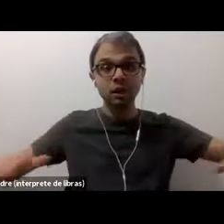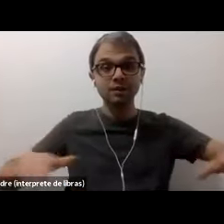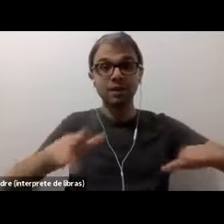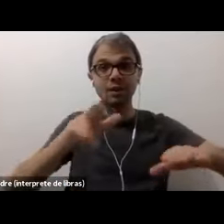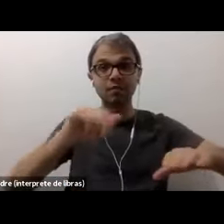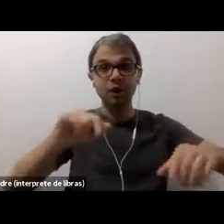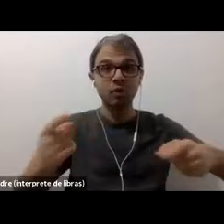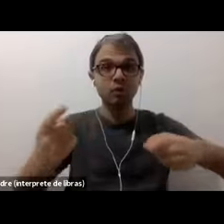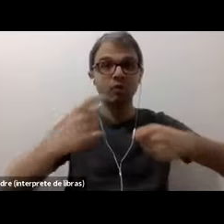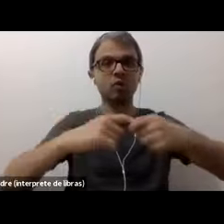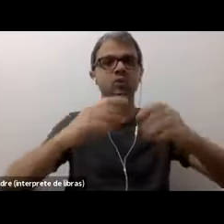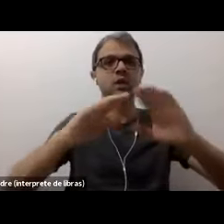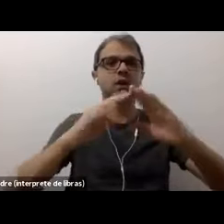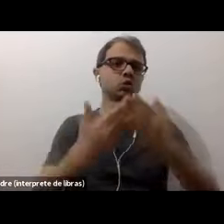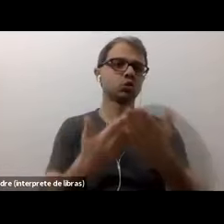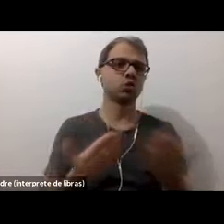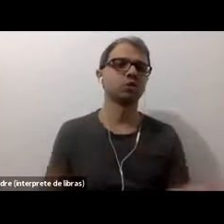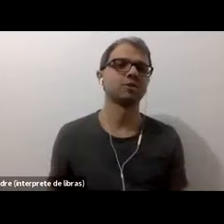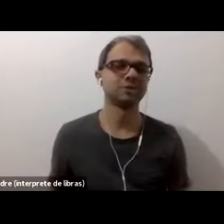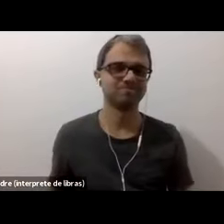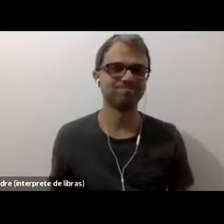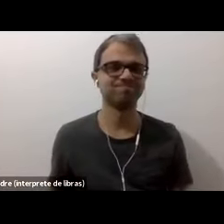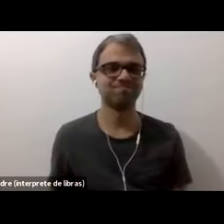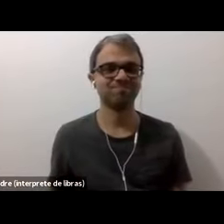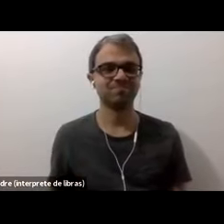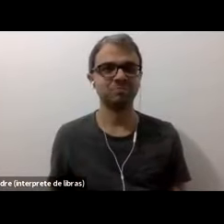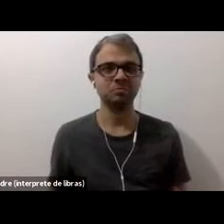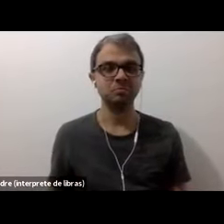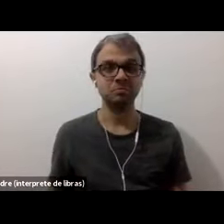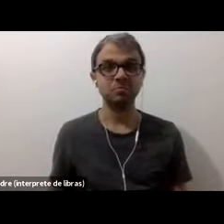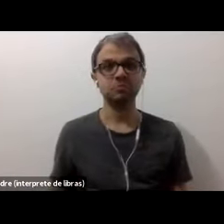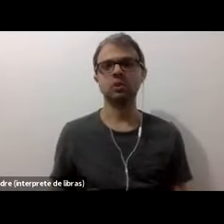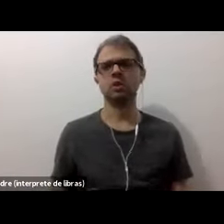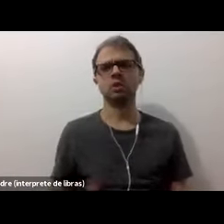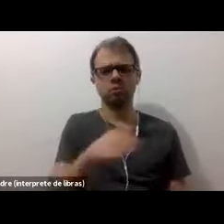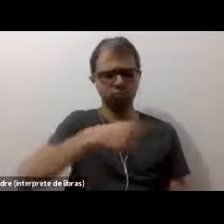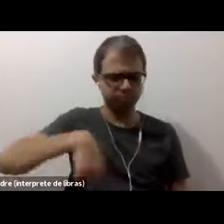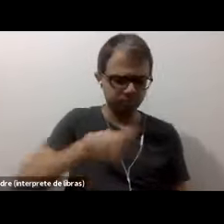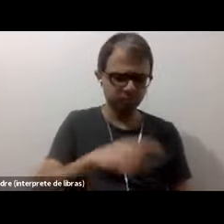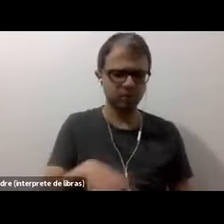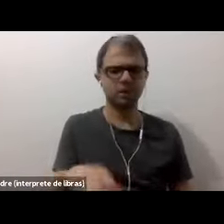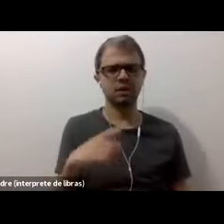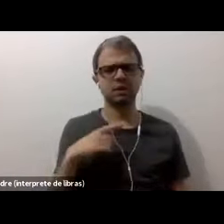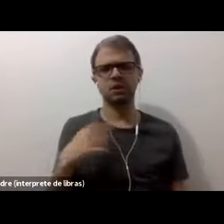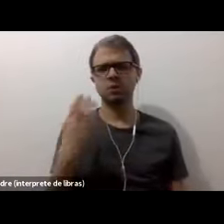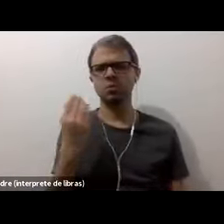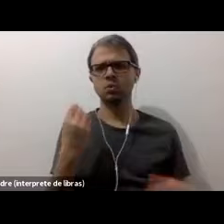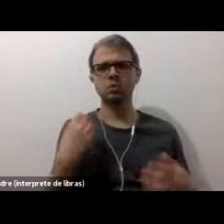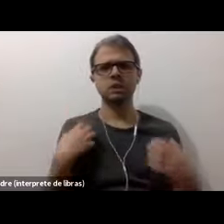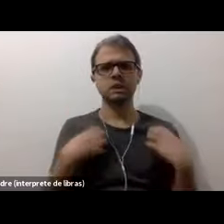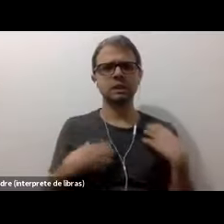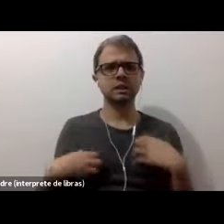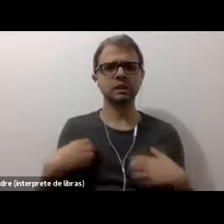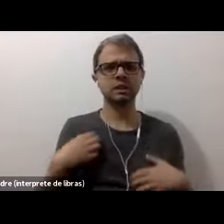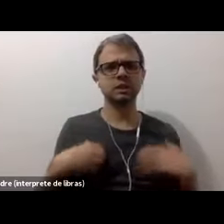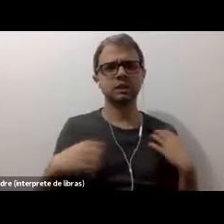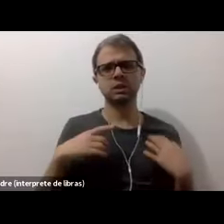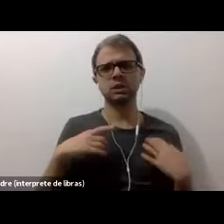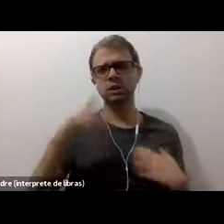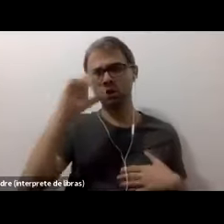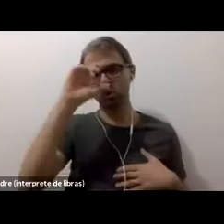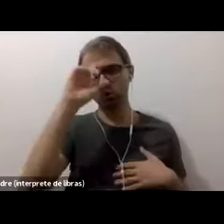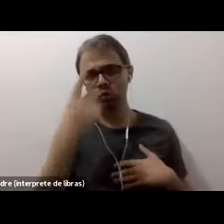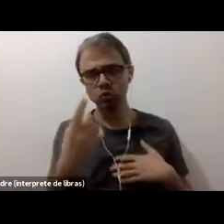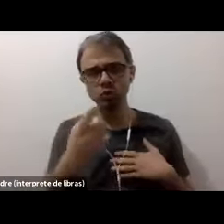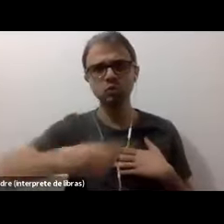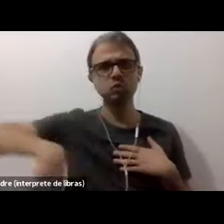que o que a gente coloca aqui agora são mais angústias, dúvidas, desafios, que a gente vai continuar